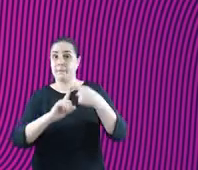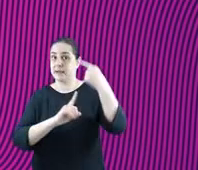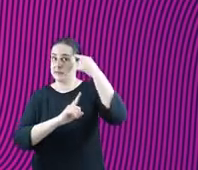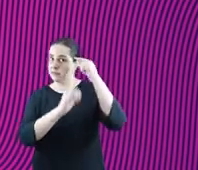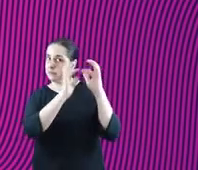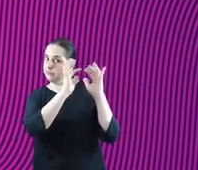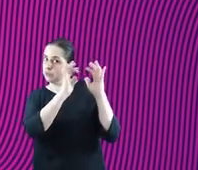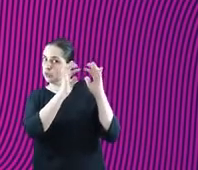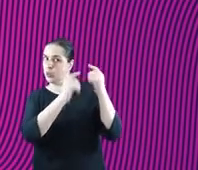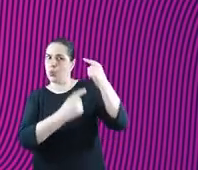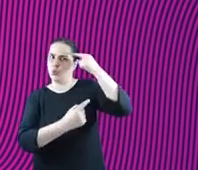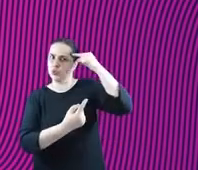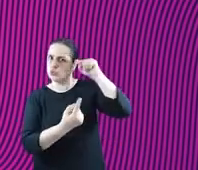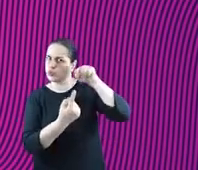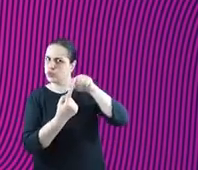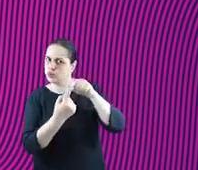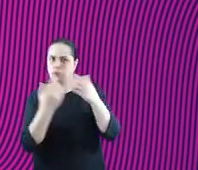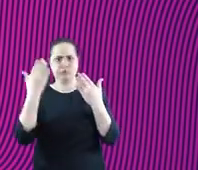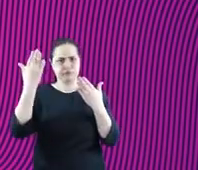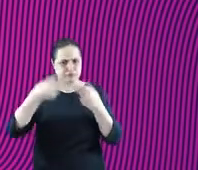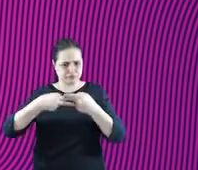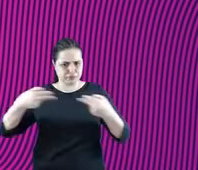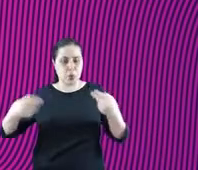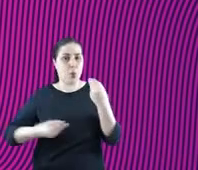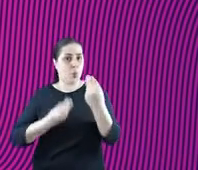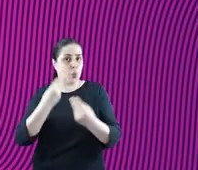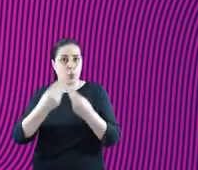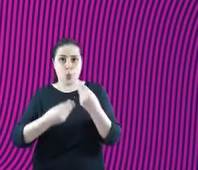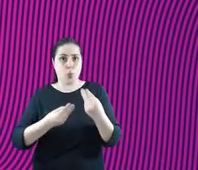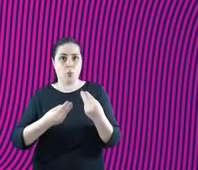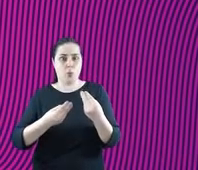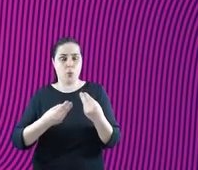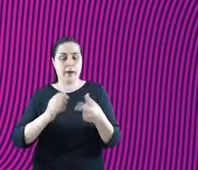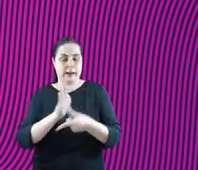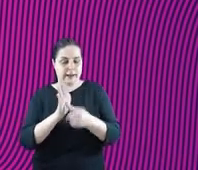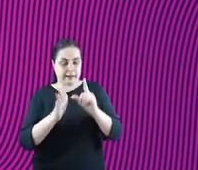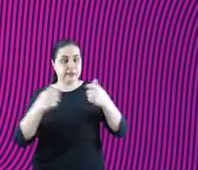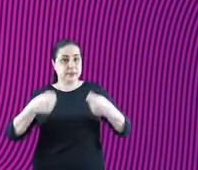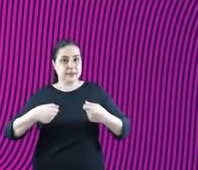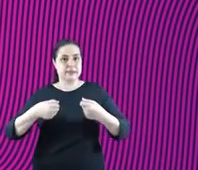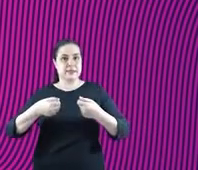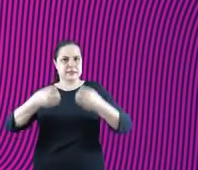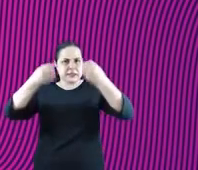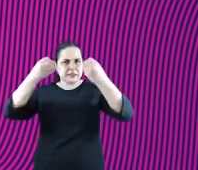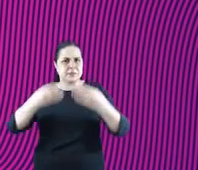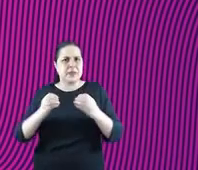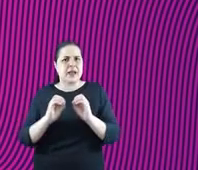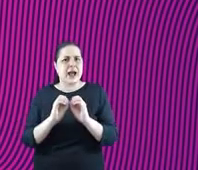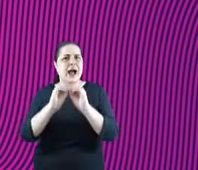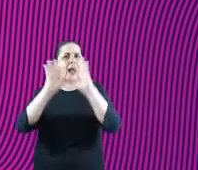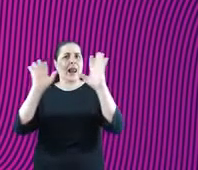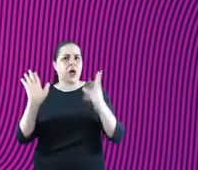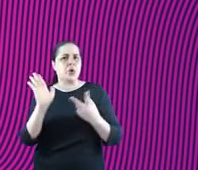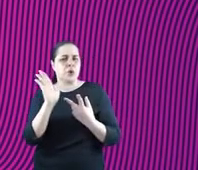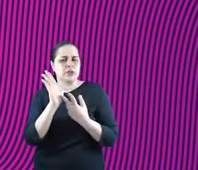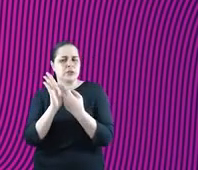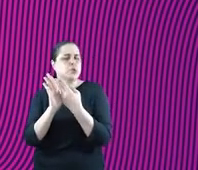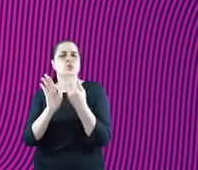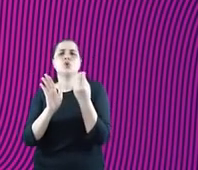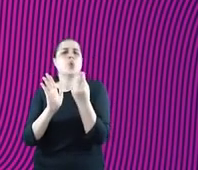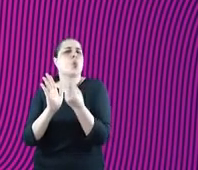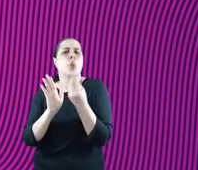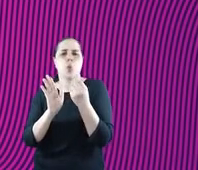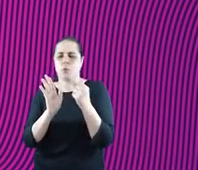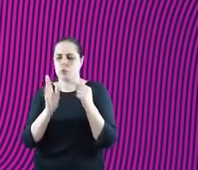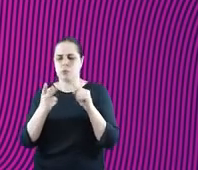o esclarecimento do que vai ser essa cirurgia, de como vai ser essa cirurgia, com o